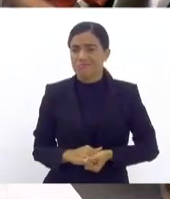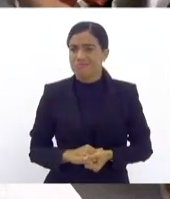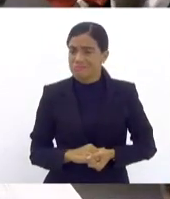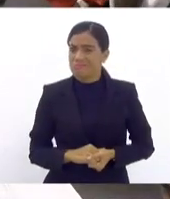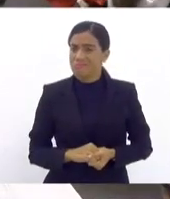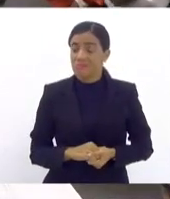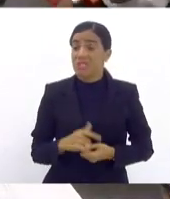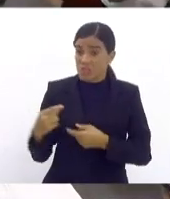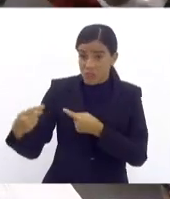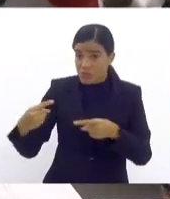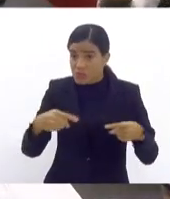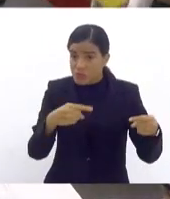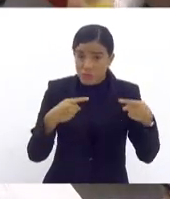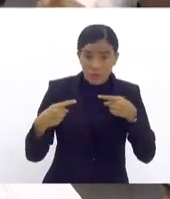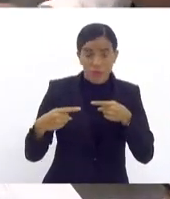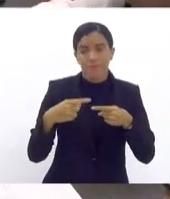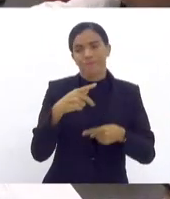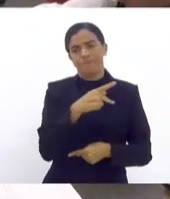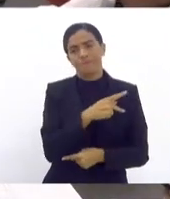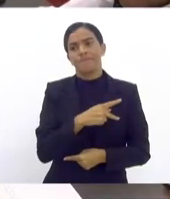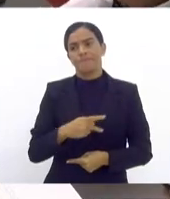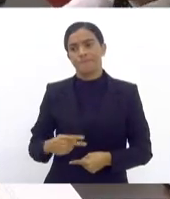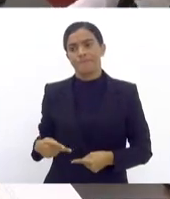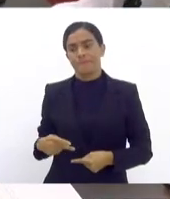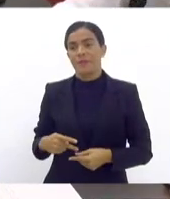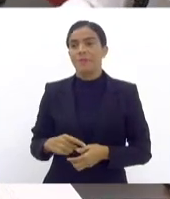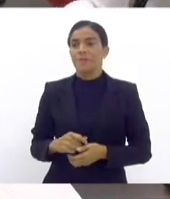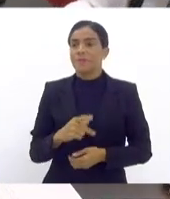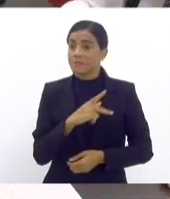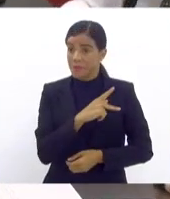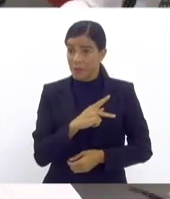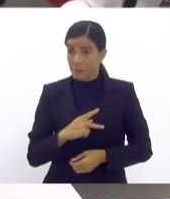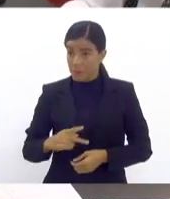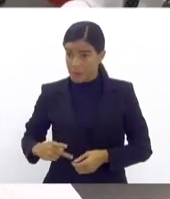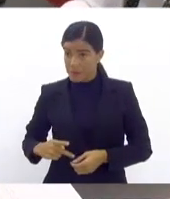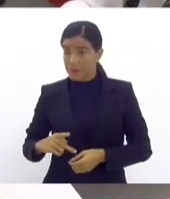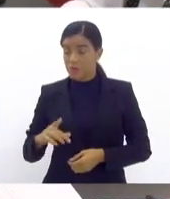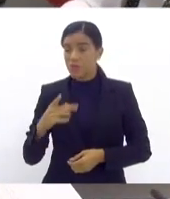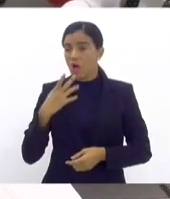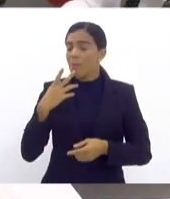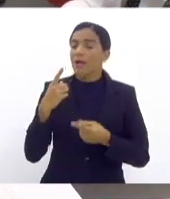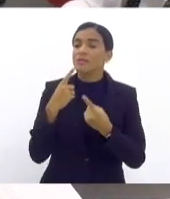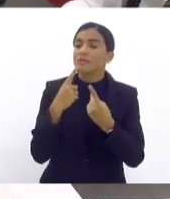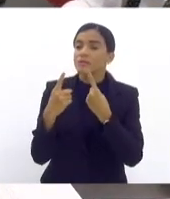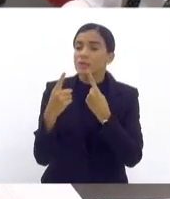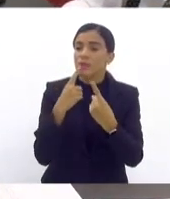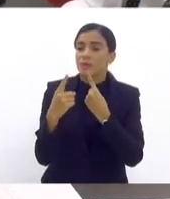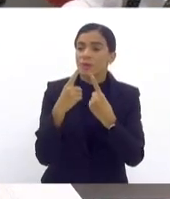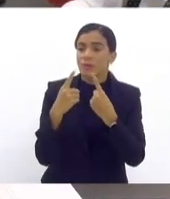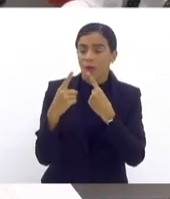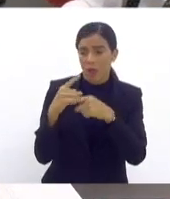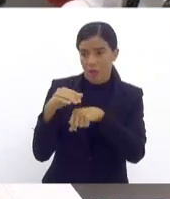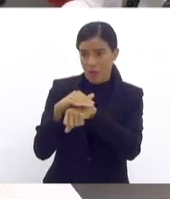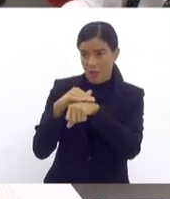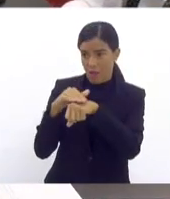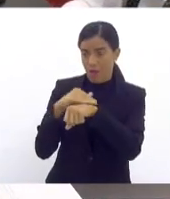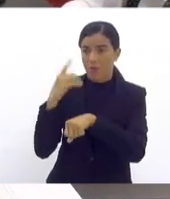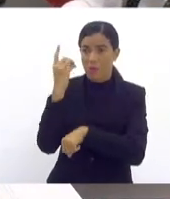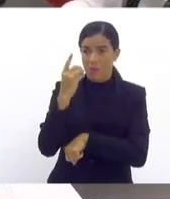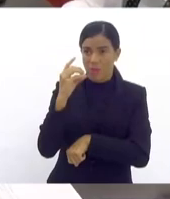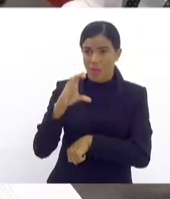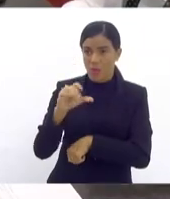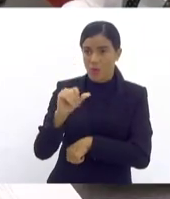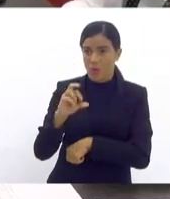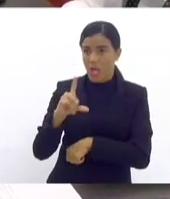Em discussão... Presidente, só... Para discutir, deputado doutor Serginho. Só para... Dialogando com o deputado Carlos de Mim, que, na verdade, a gente